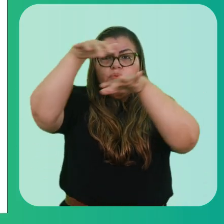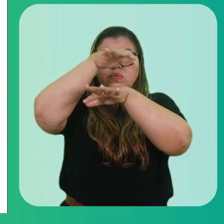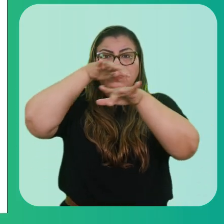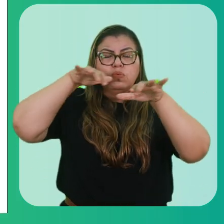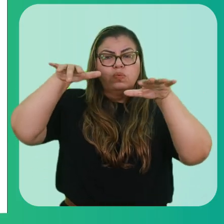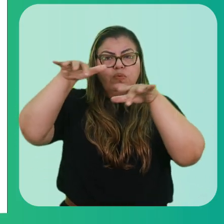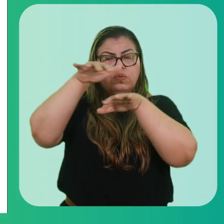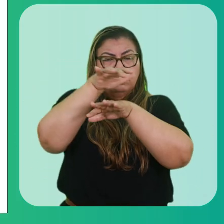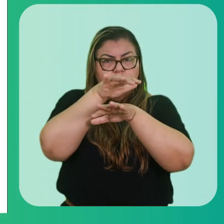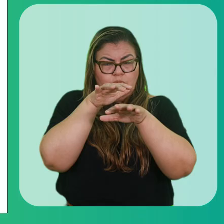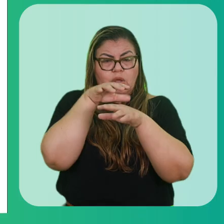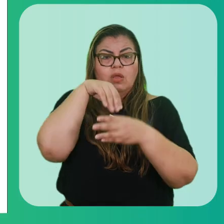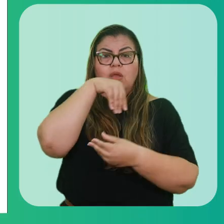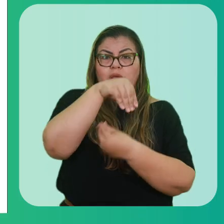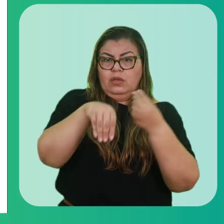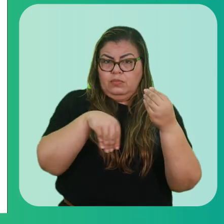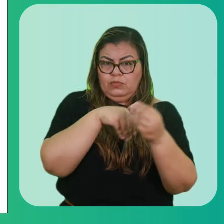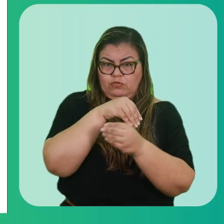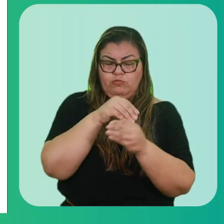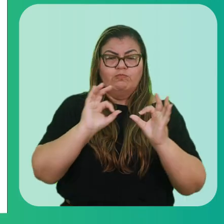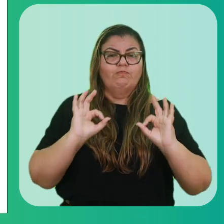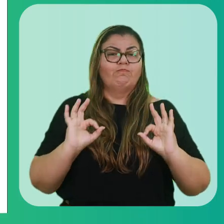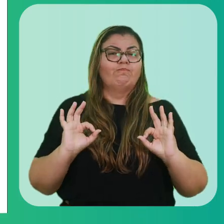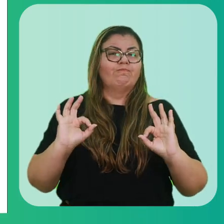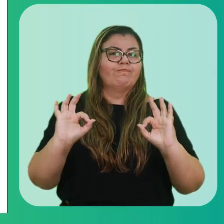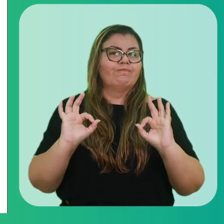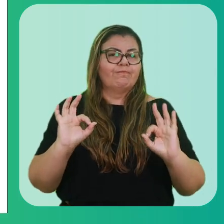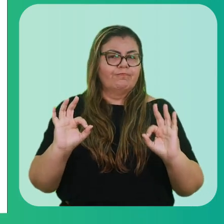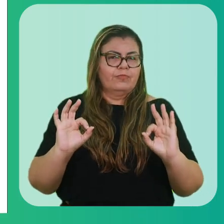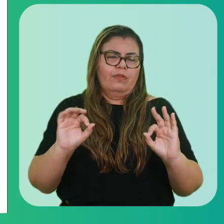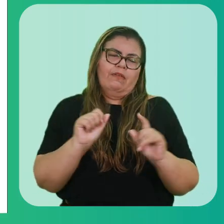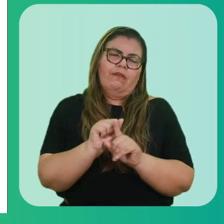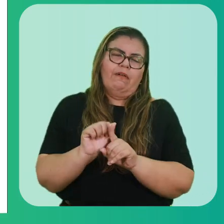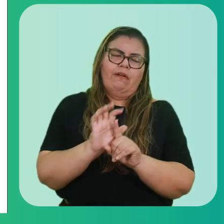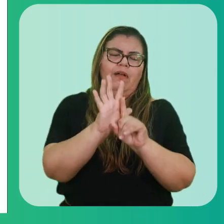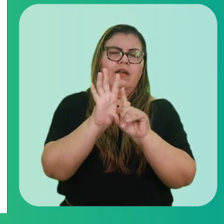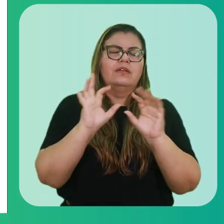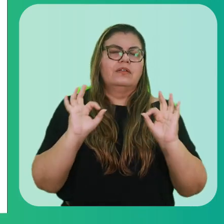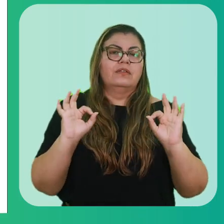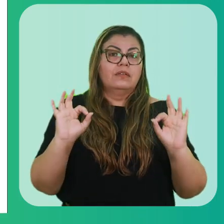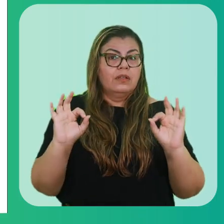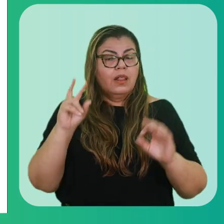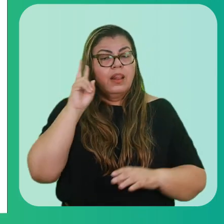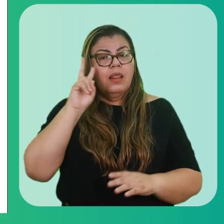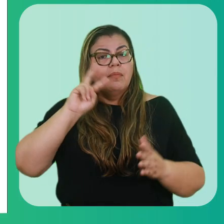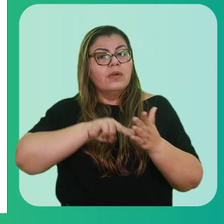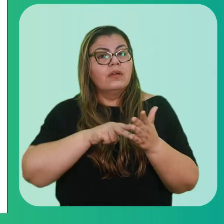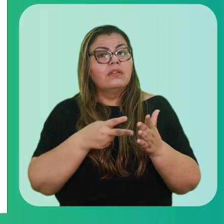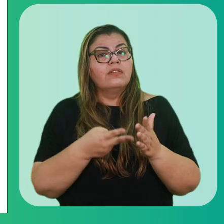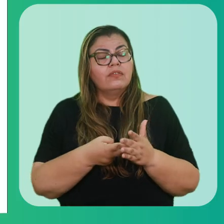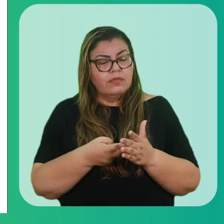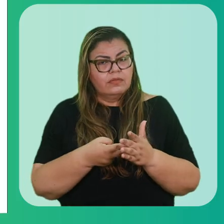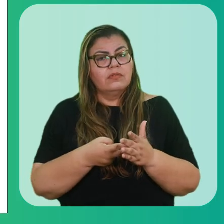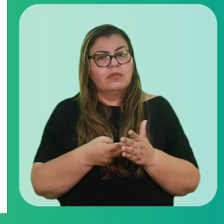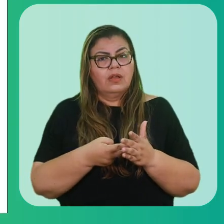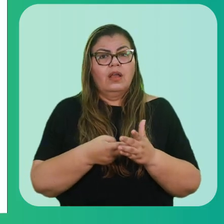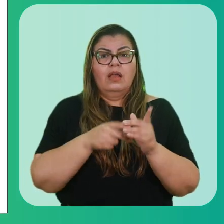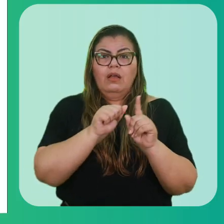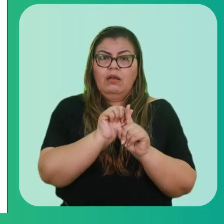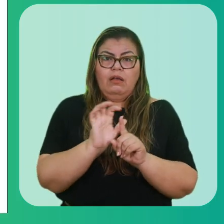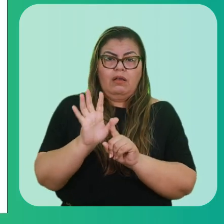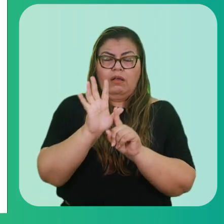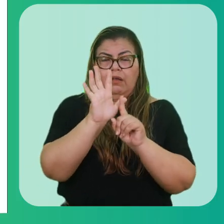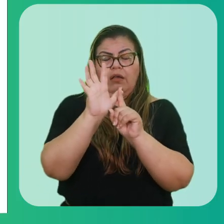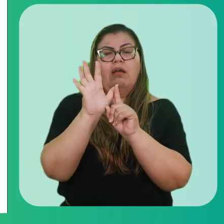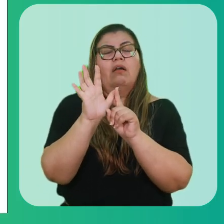se comporta como uma mistura ideal, uma mistura de gases ideais. E lembrando da definição de gás ideal,